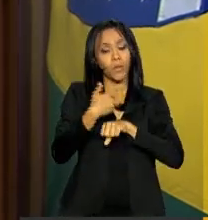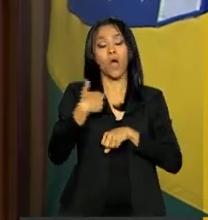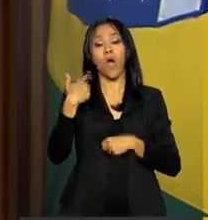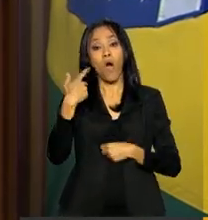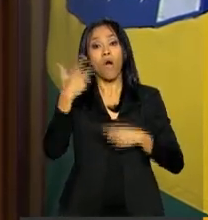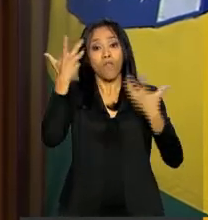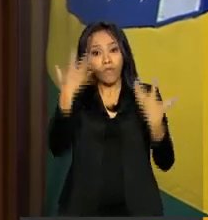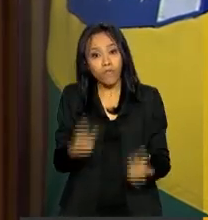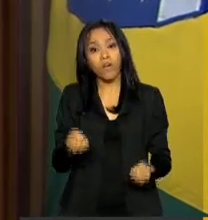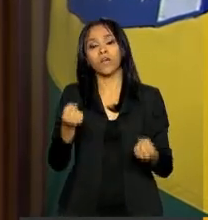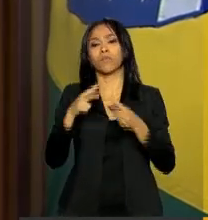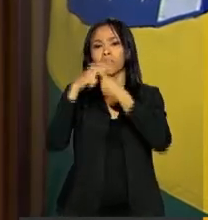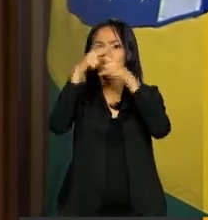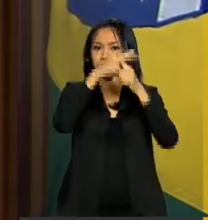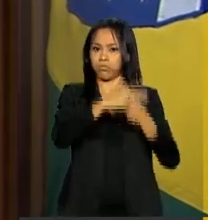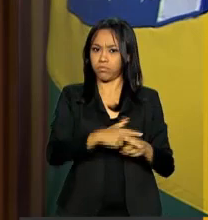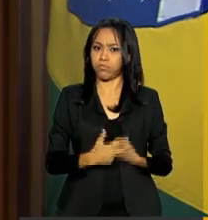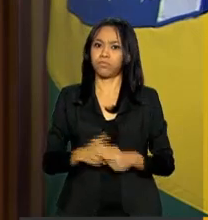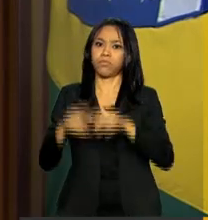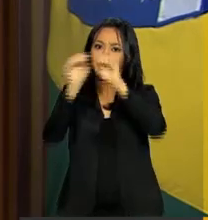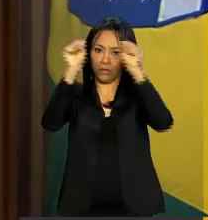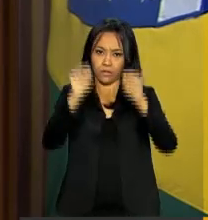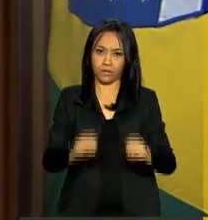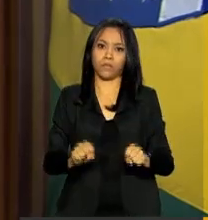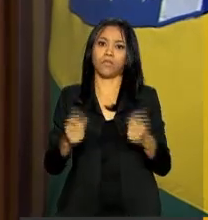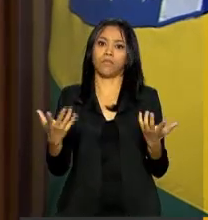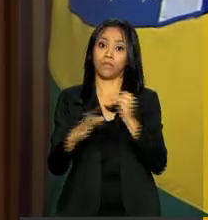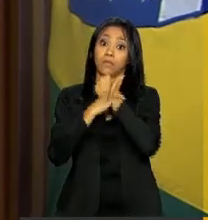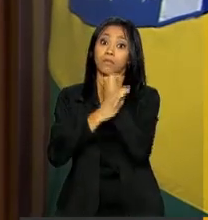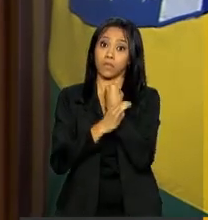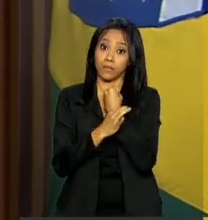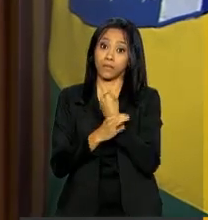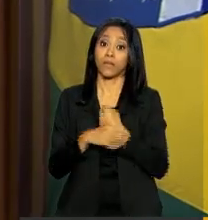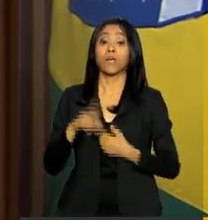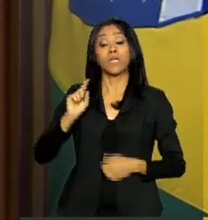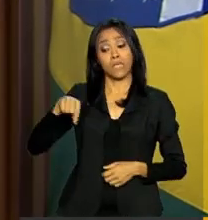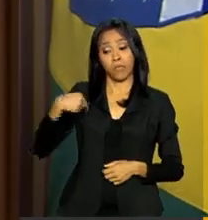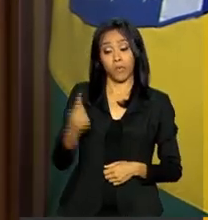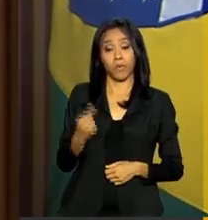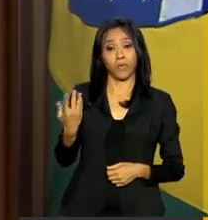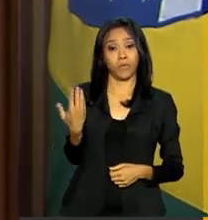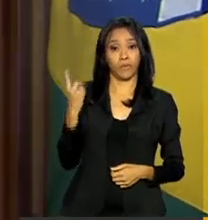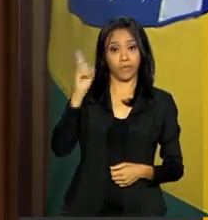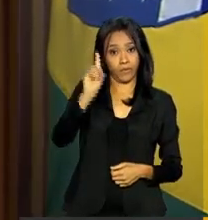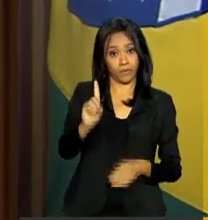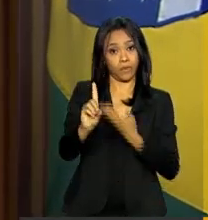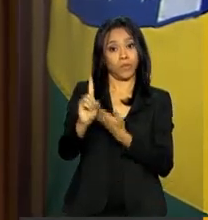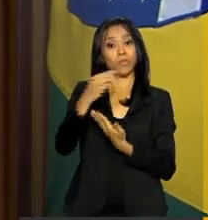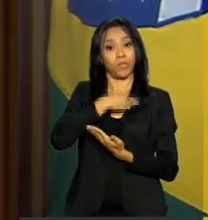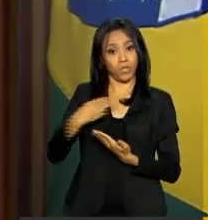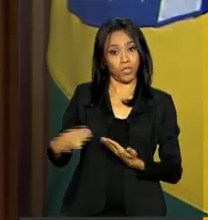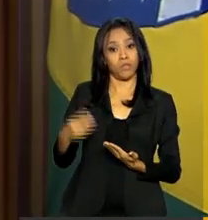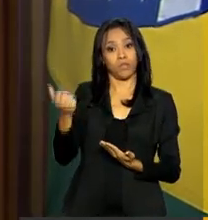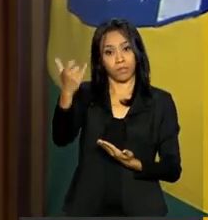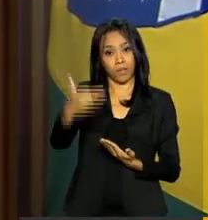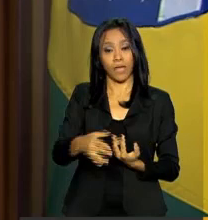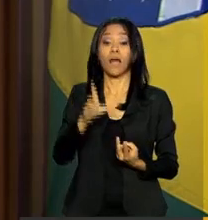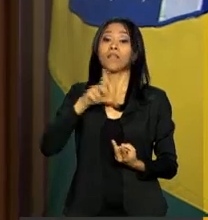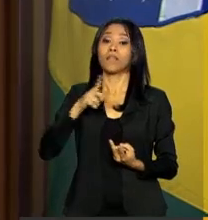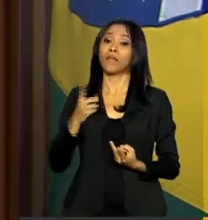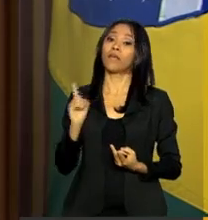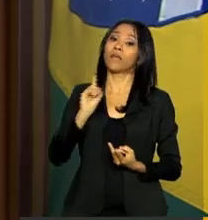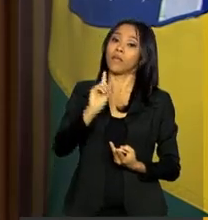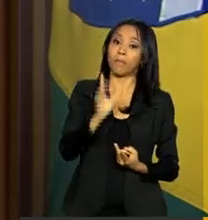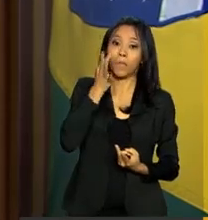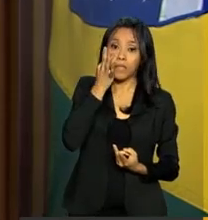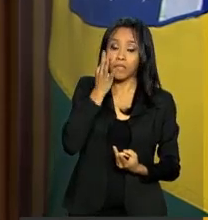reparar a segurança pública o ministro joão lima falará em seguida está aqui também o presidente do bnds nós